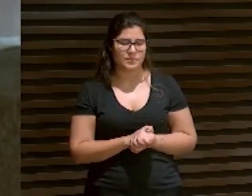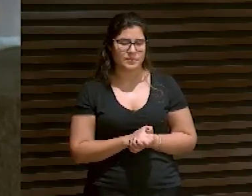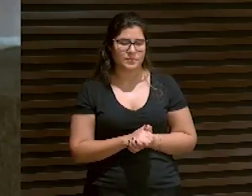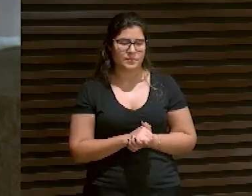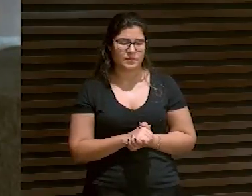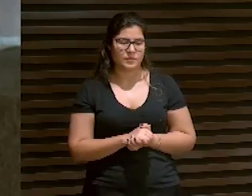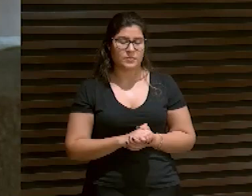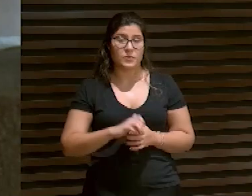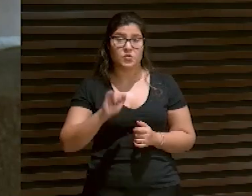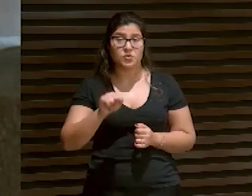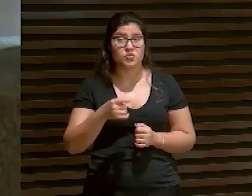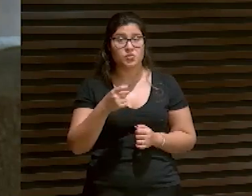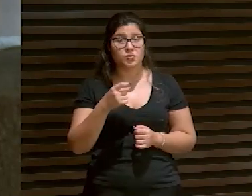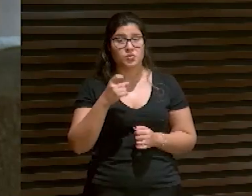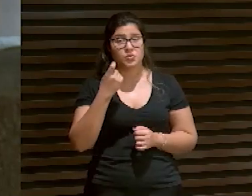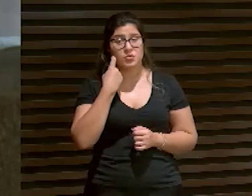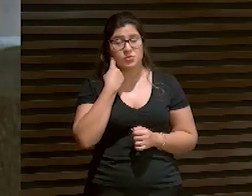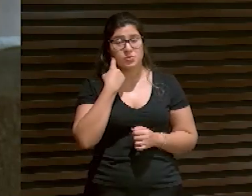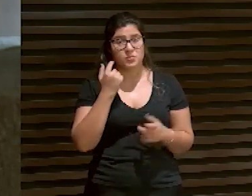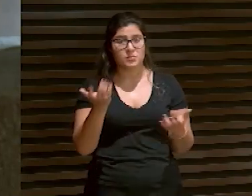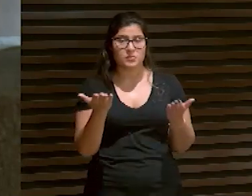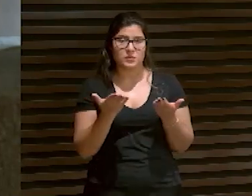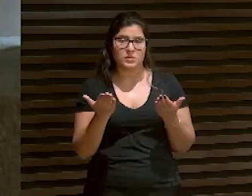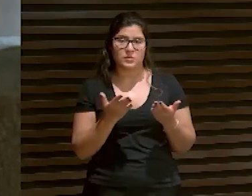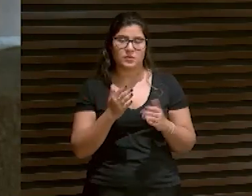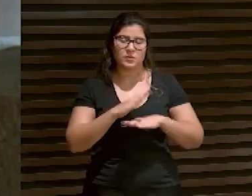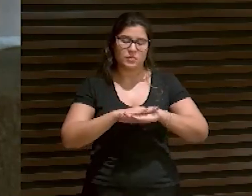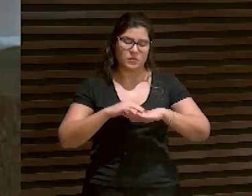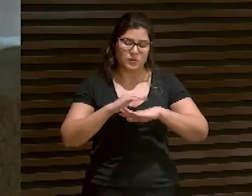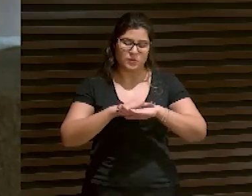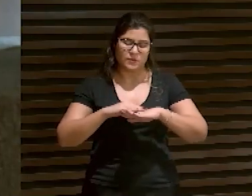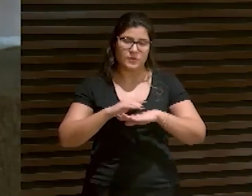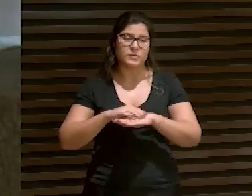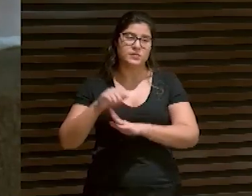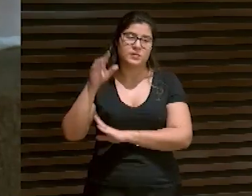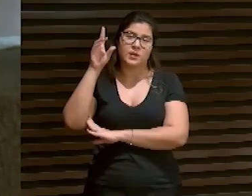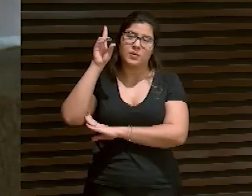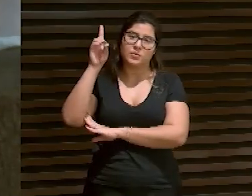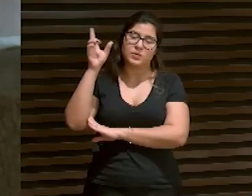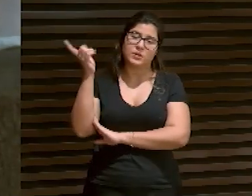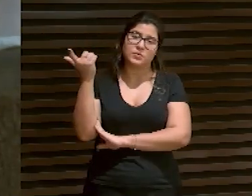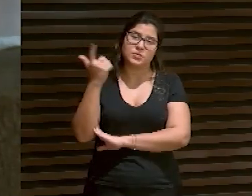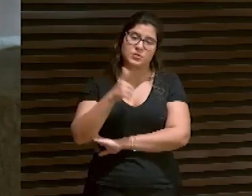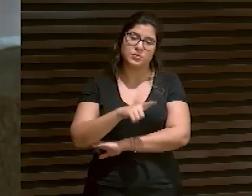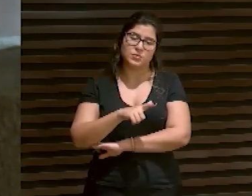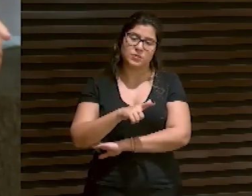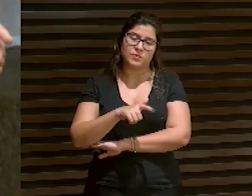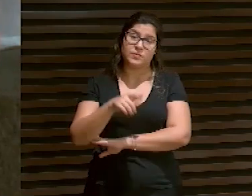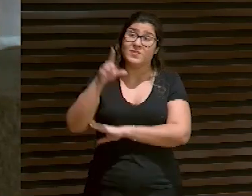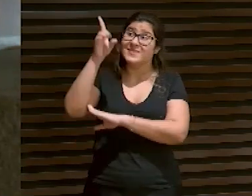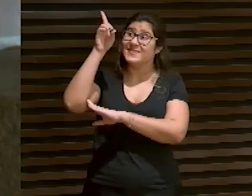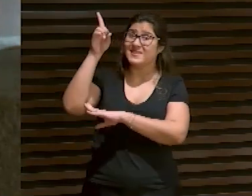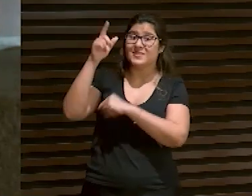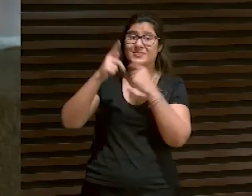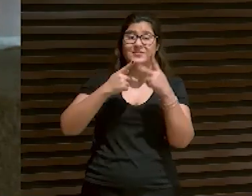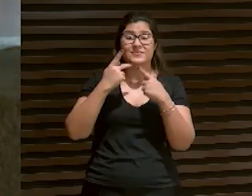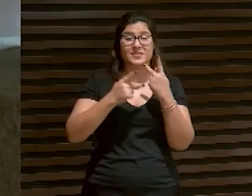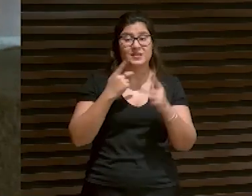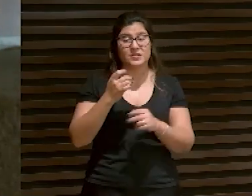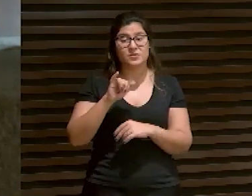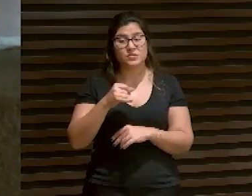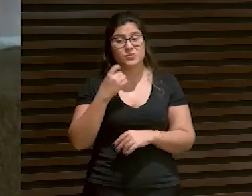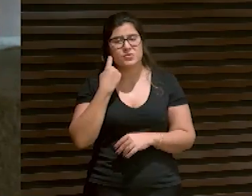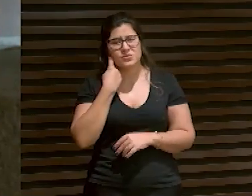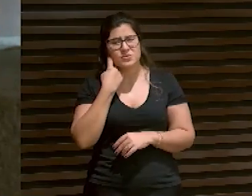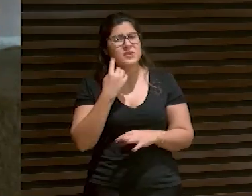E Jonas agora começa a conversar com Deus novamente. E é quase como se Deus começasse a falar para Jonas: mas Jonas, é justa a sua